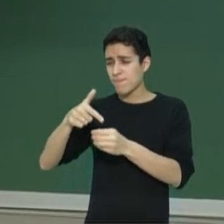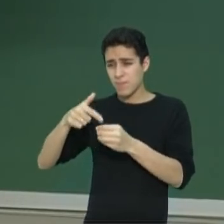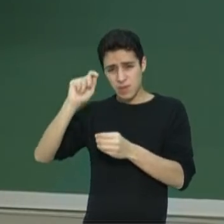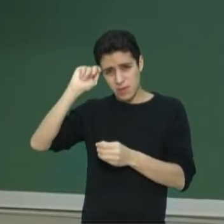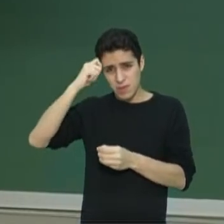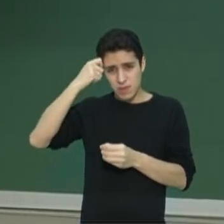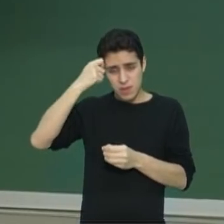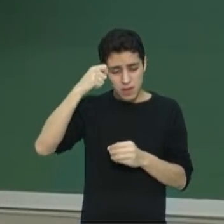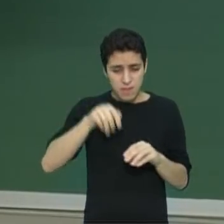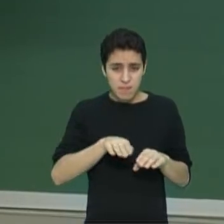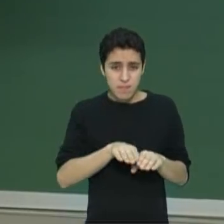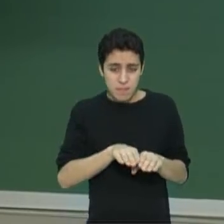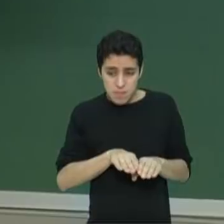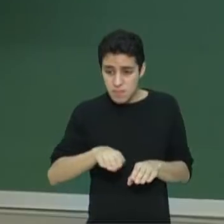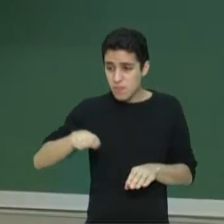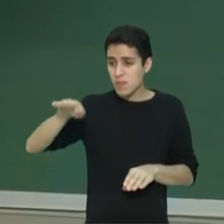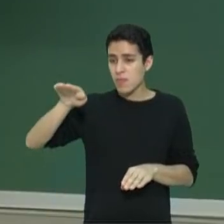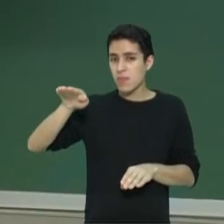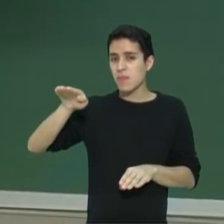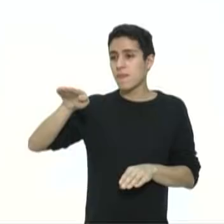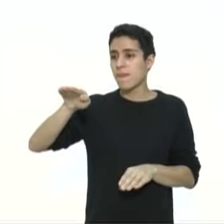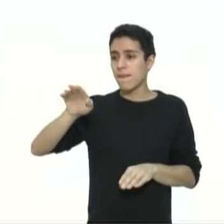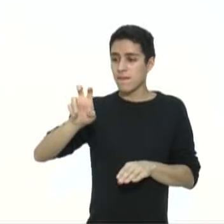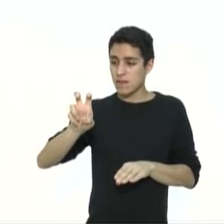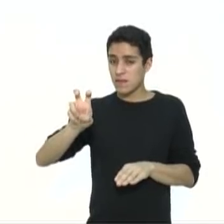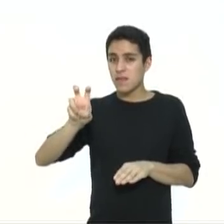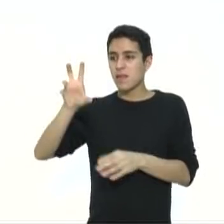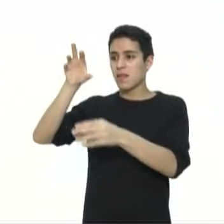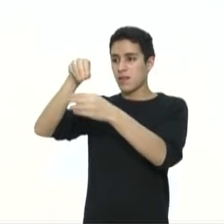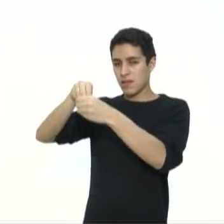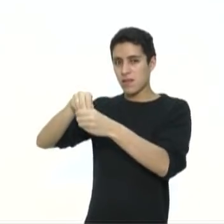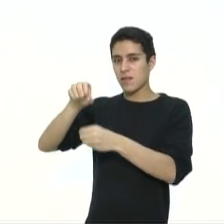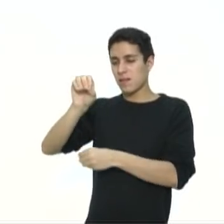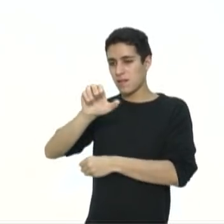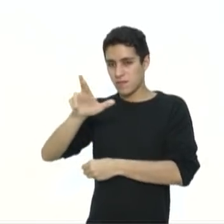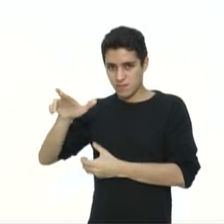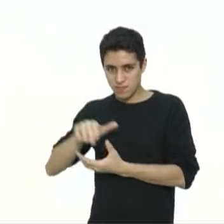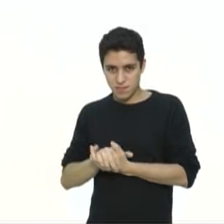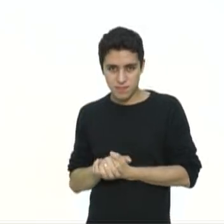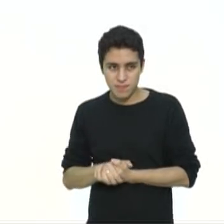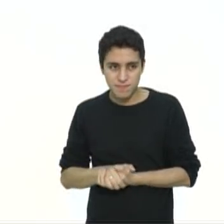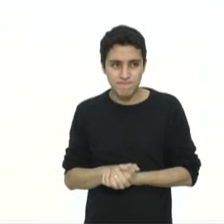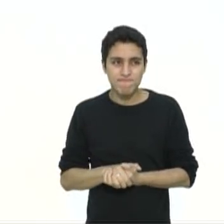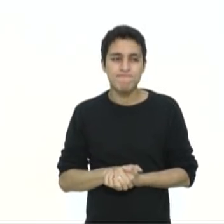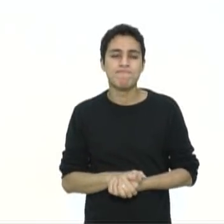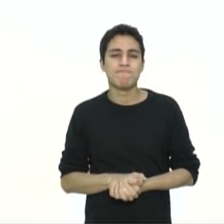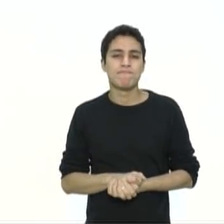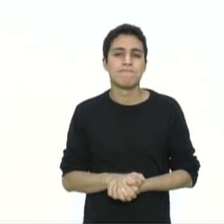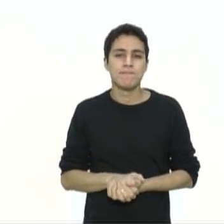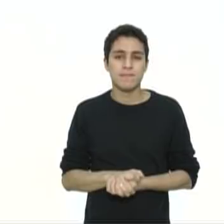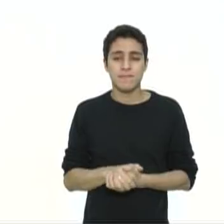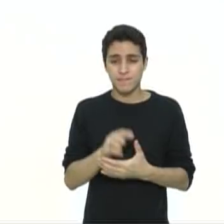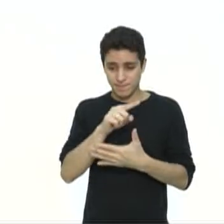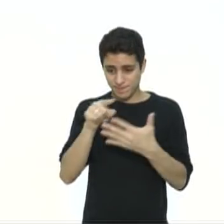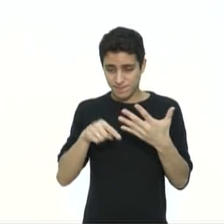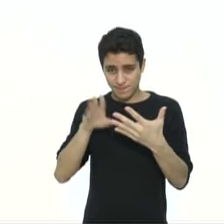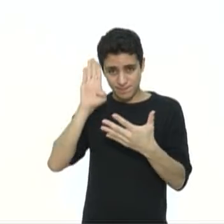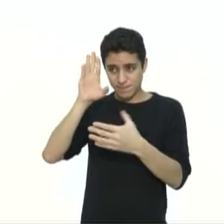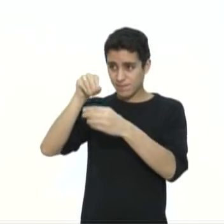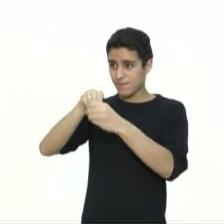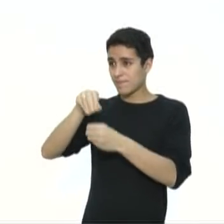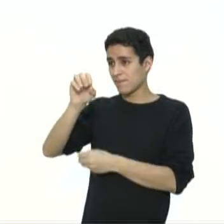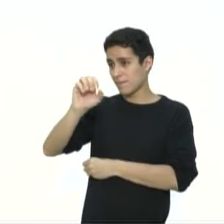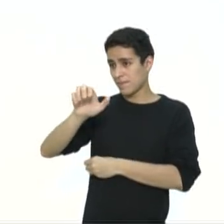no mundo, os cinco fazem parte do Oriente Médio: Arábia Saudita, Irã, Iraque, o Kuwait e os Emirados